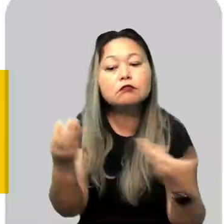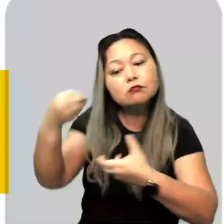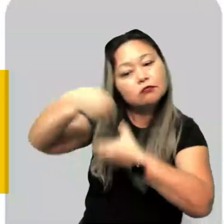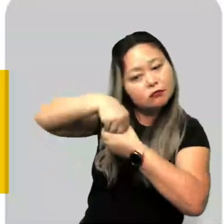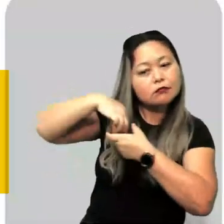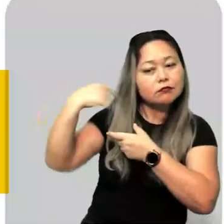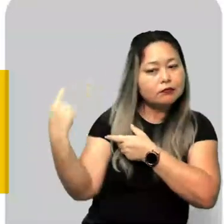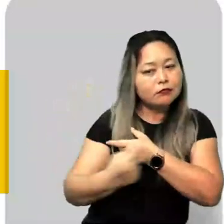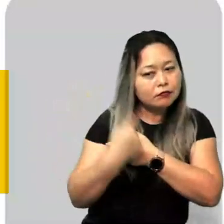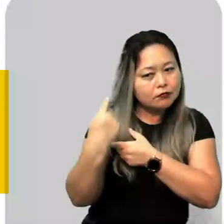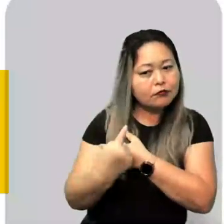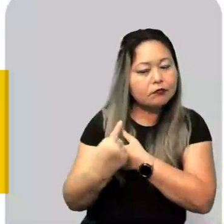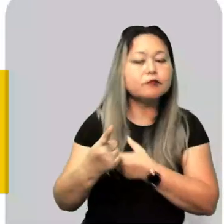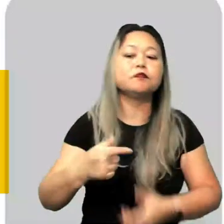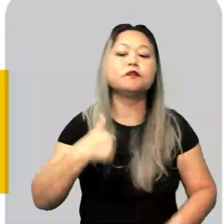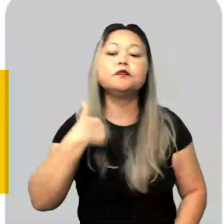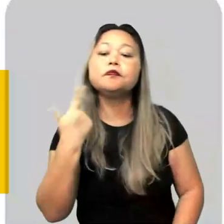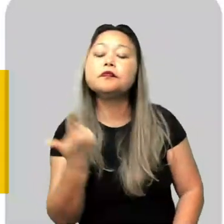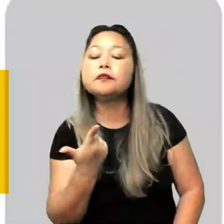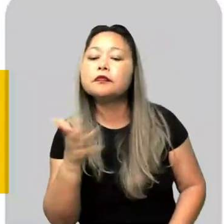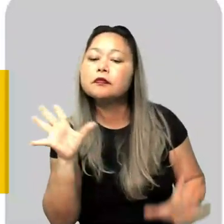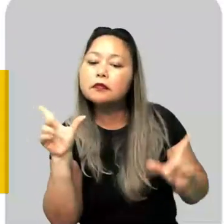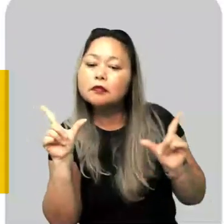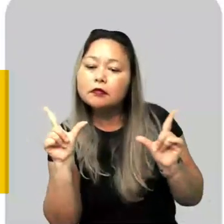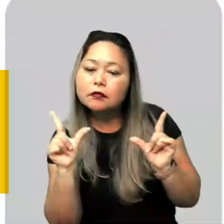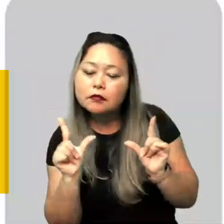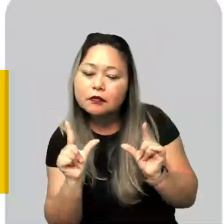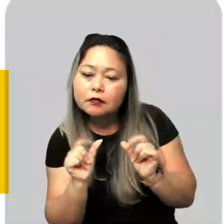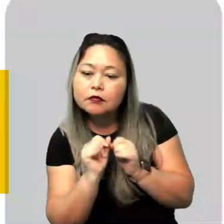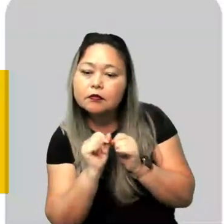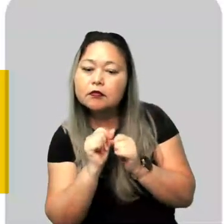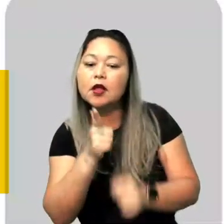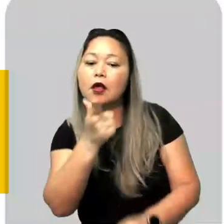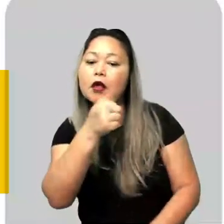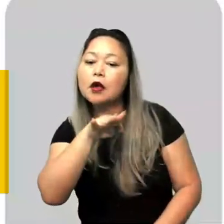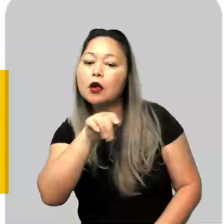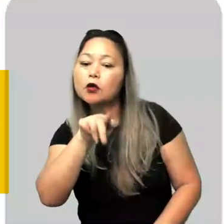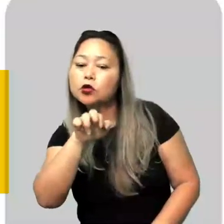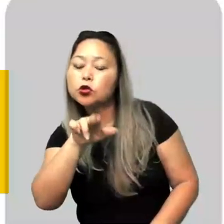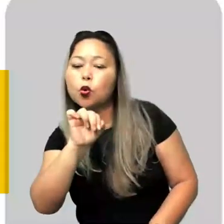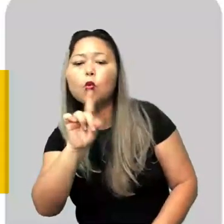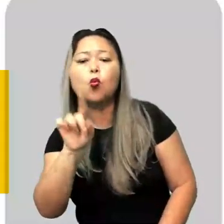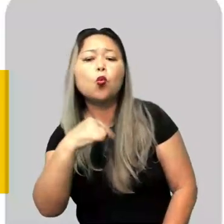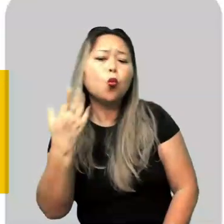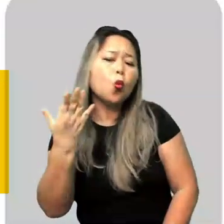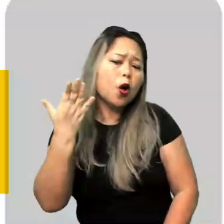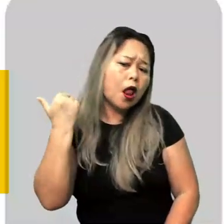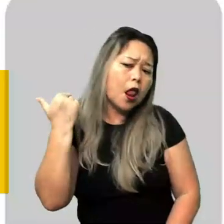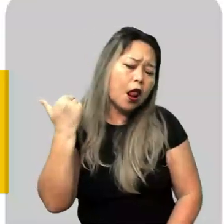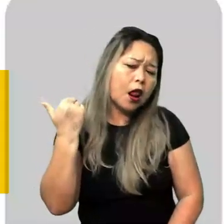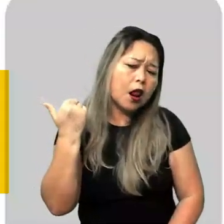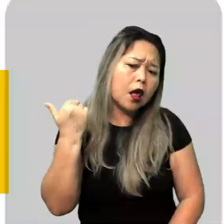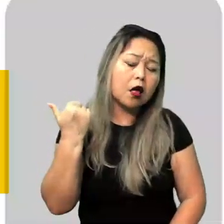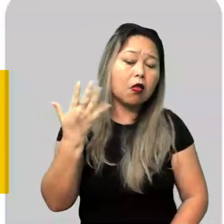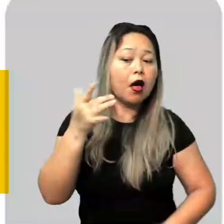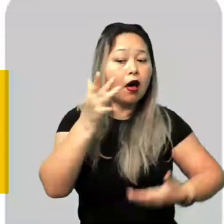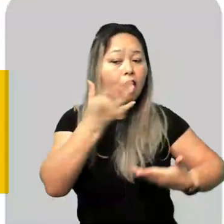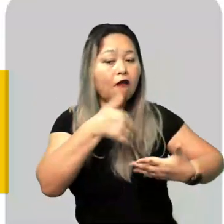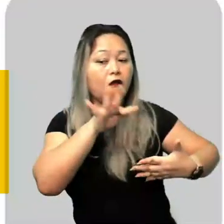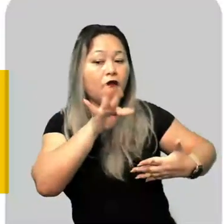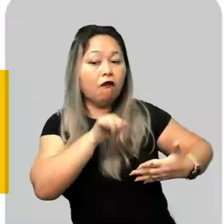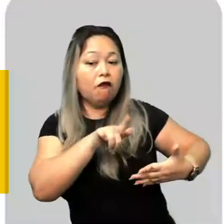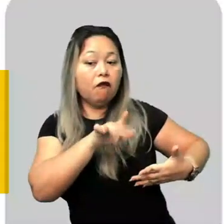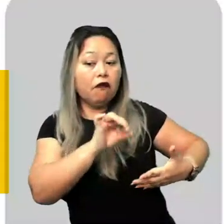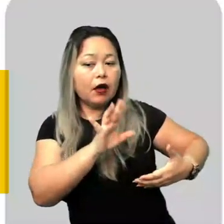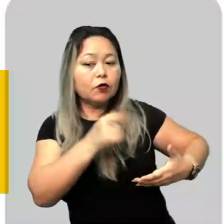inseridos. Então, nós sintetizamos esse glicogênio lá no nosso fígado,